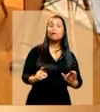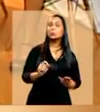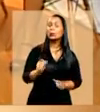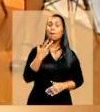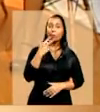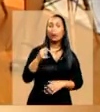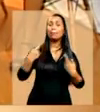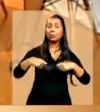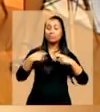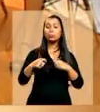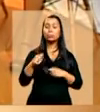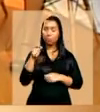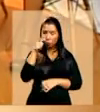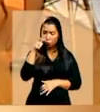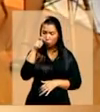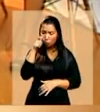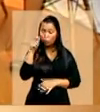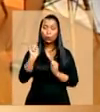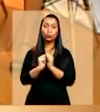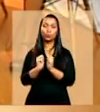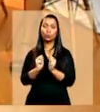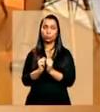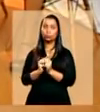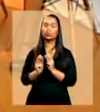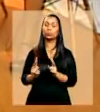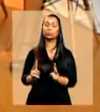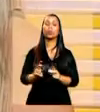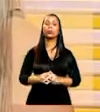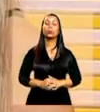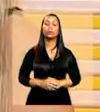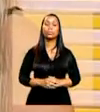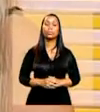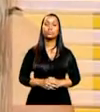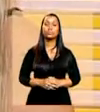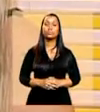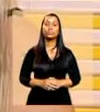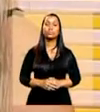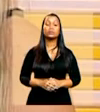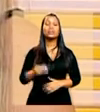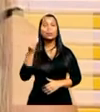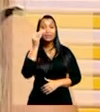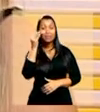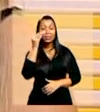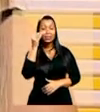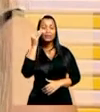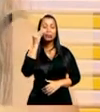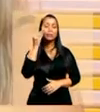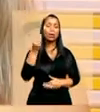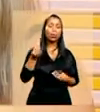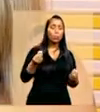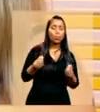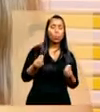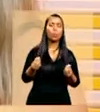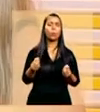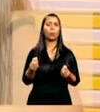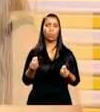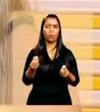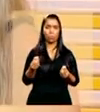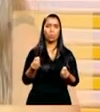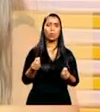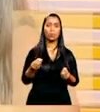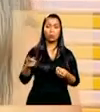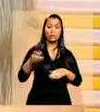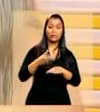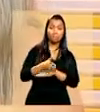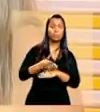Mas os pais precisam acompanhar isso de perto e tentar dar uma controlada um pouco